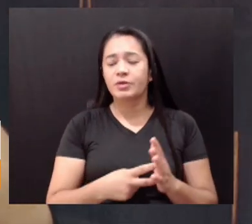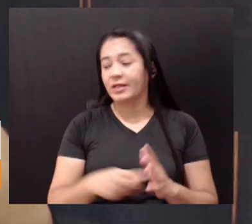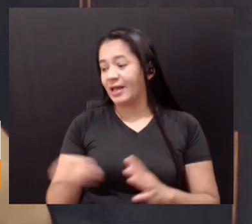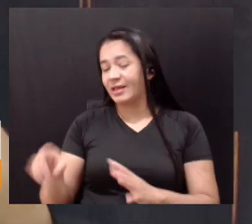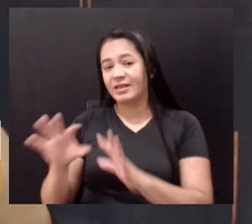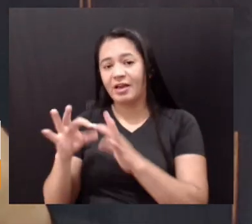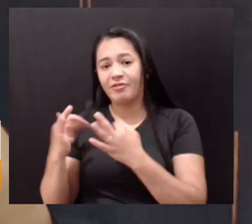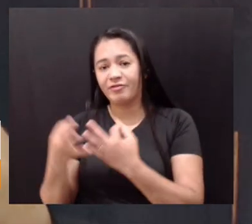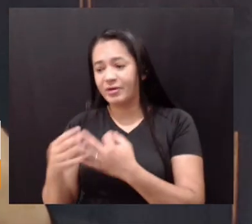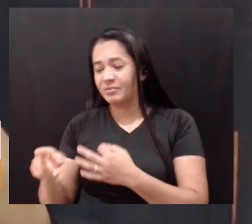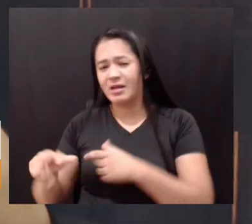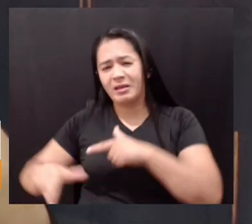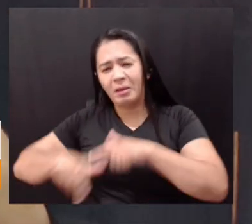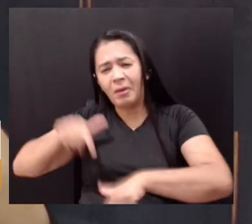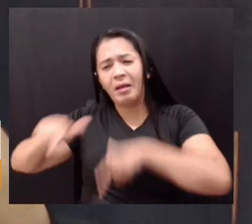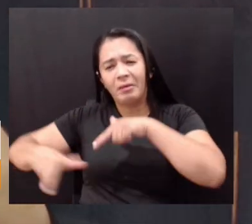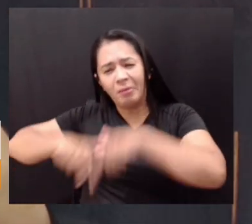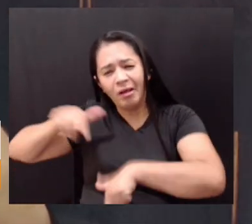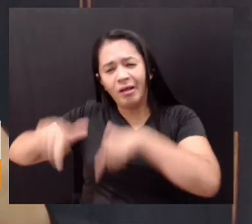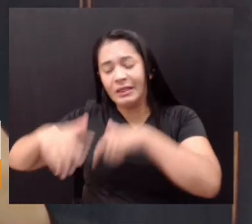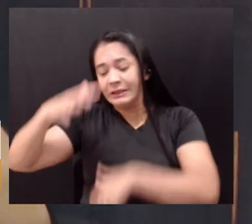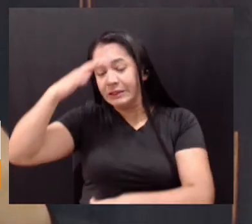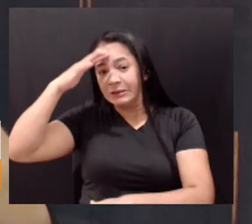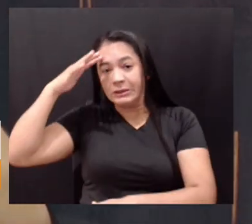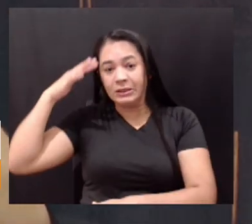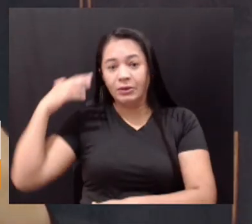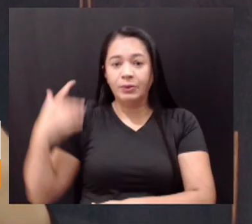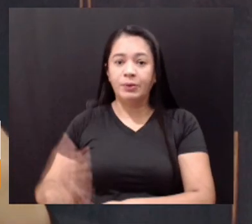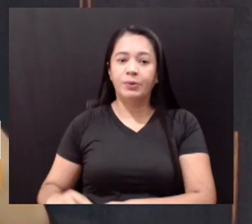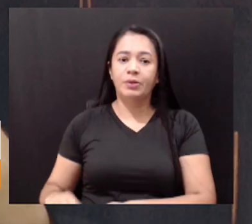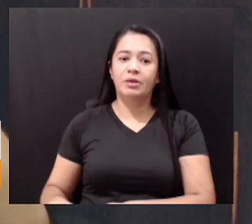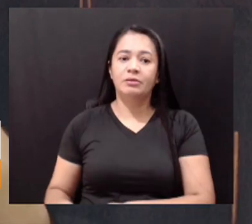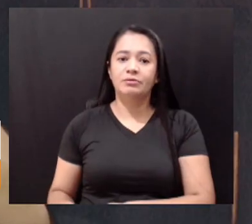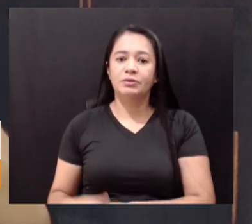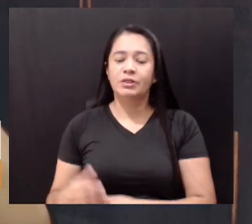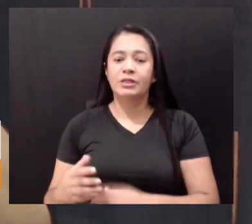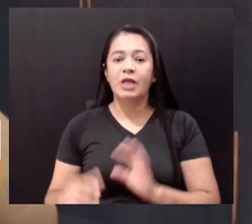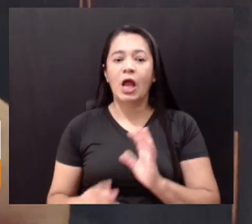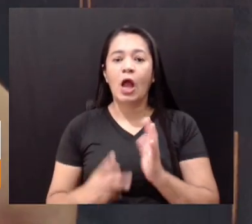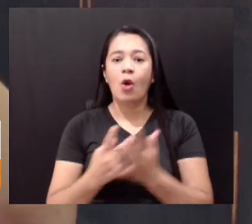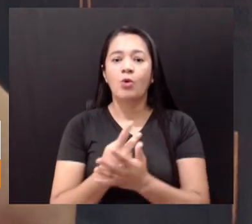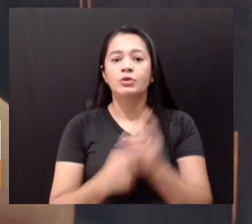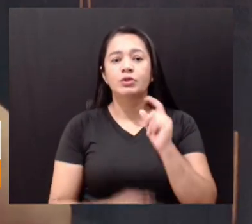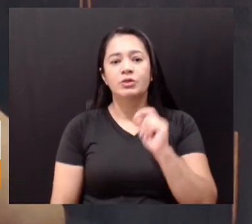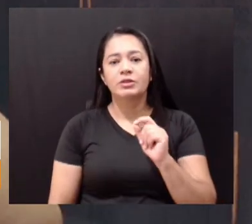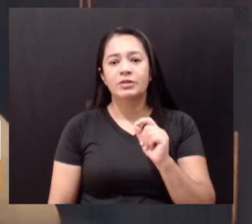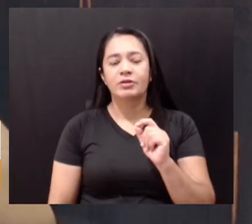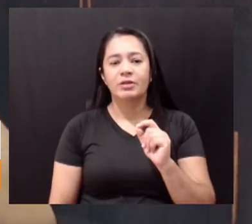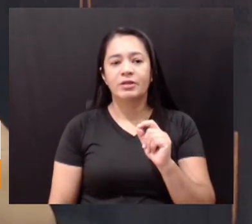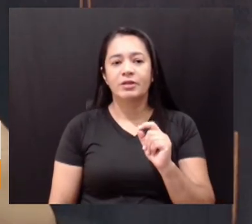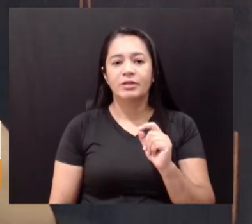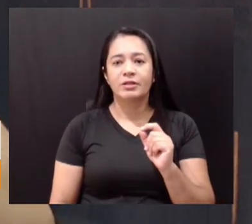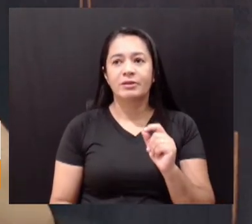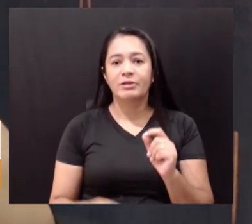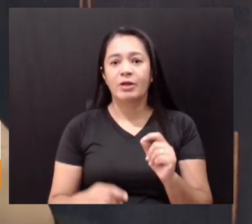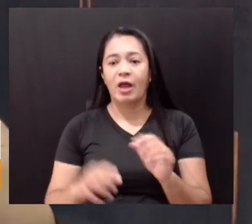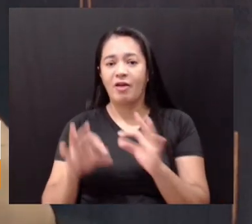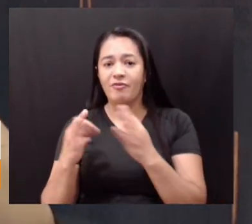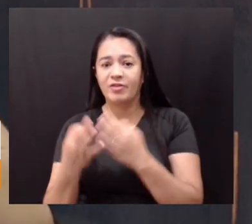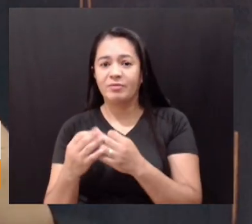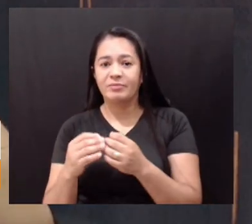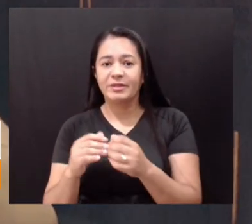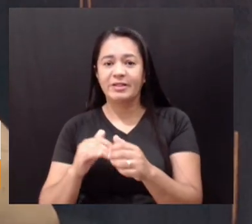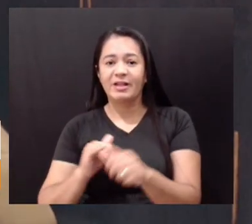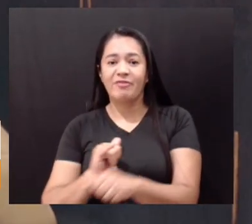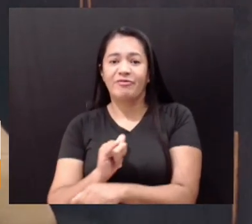muito. Então, que houve, vamos dizer assim, uma ausência um pouco desse pai e dessa mãe, e